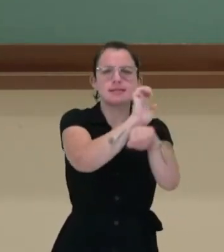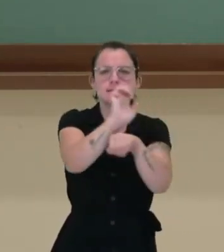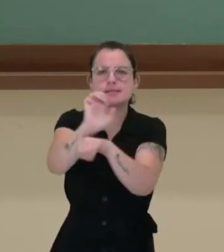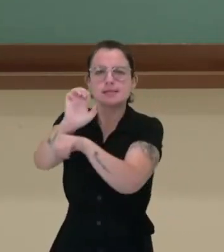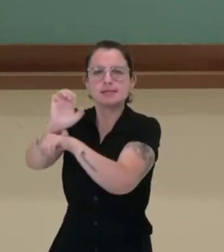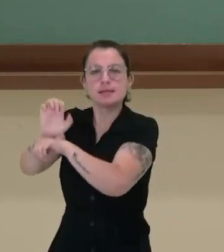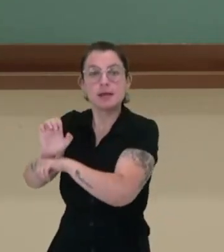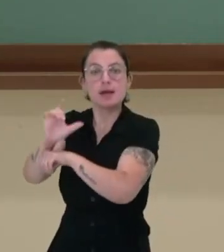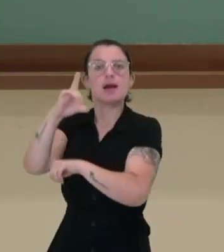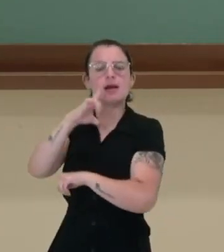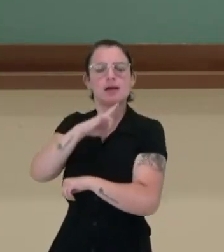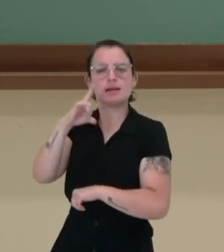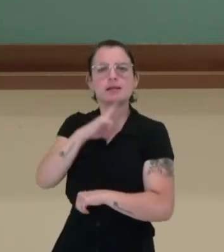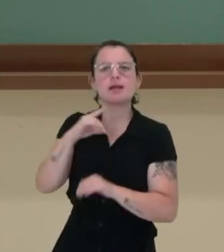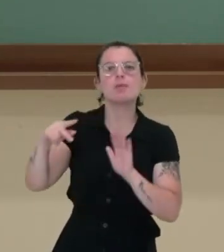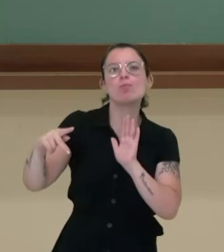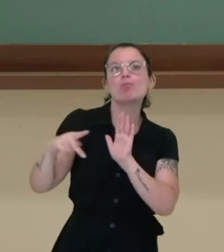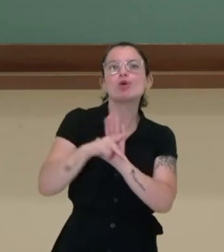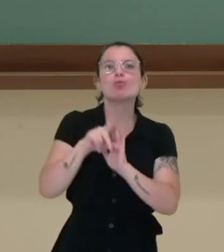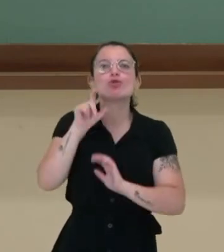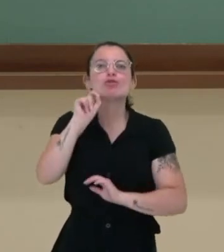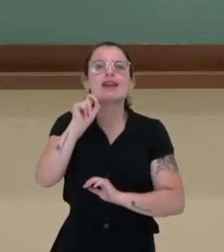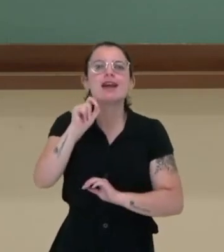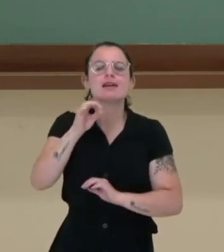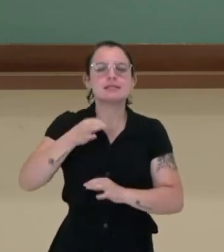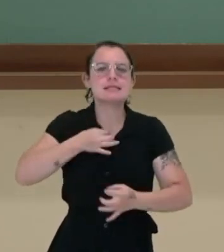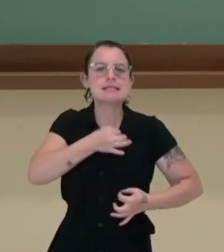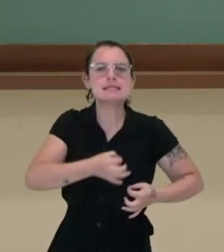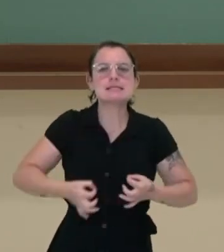tiveram surto de sarampo.